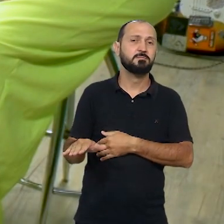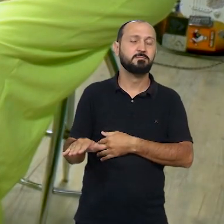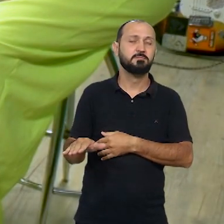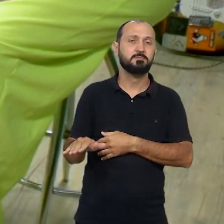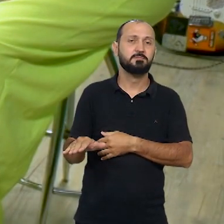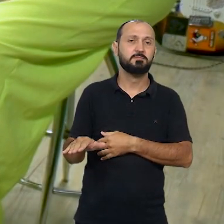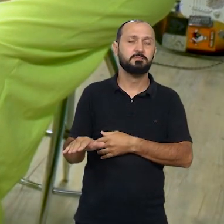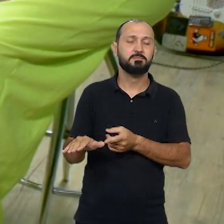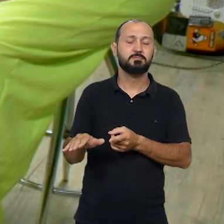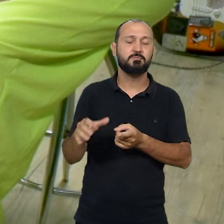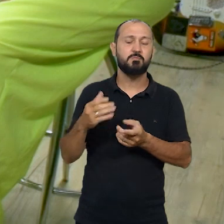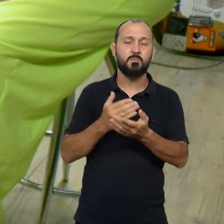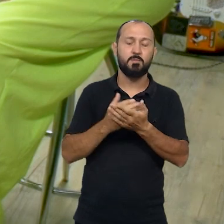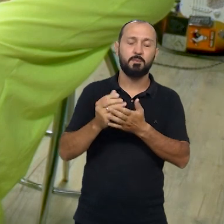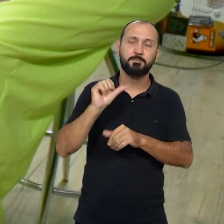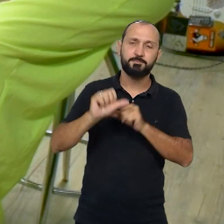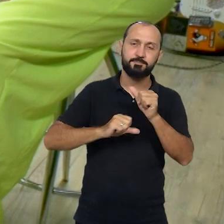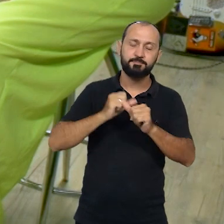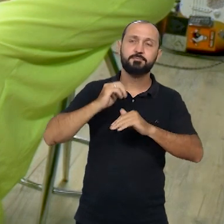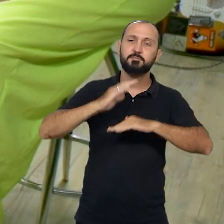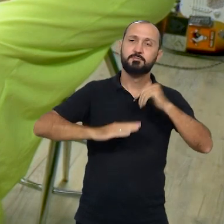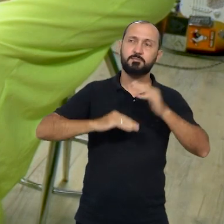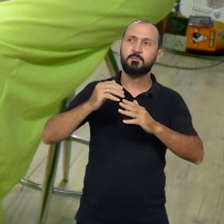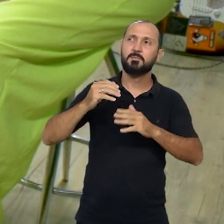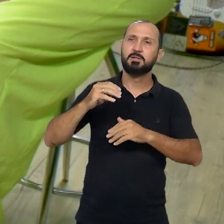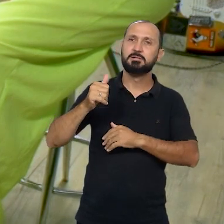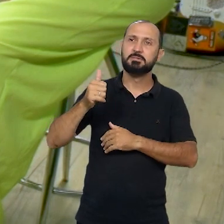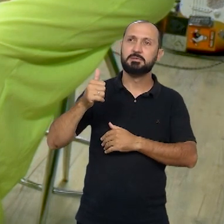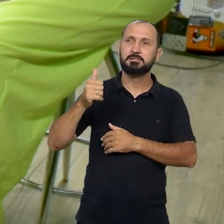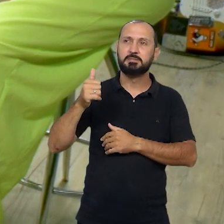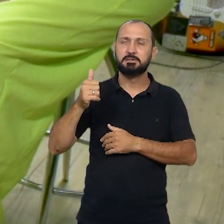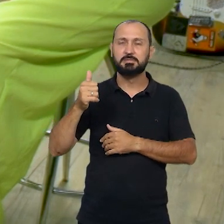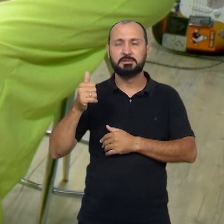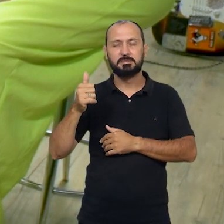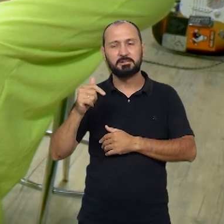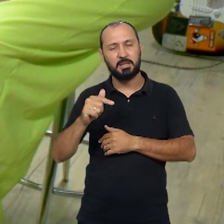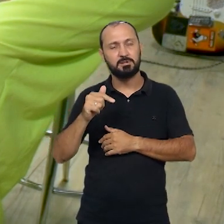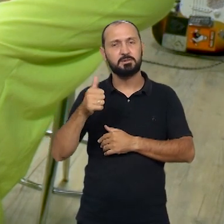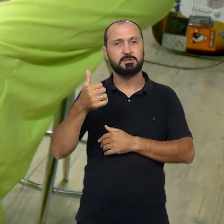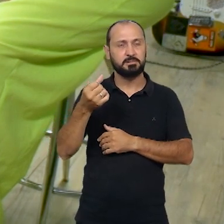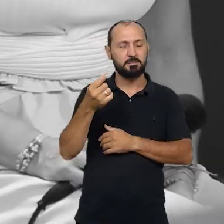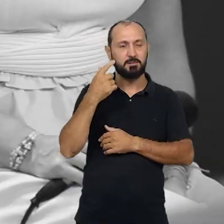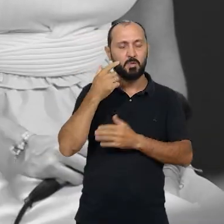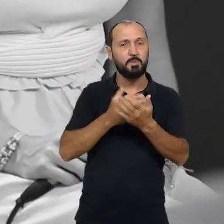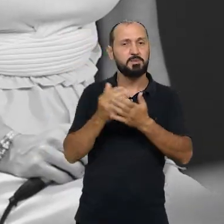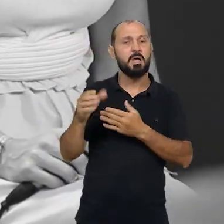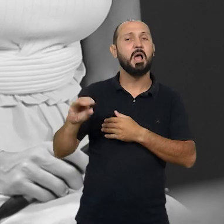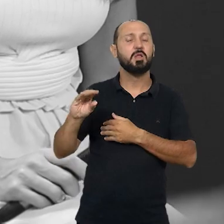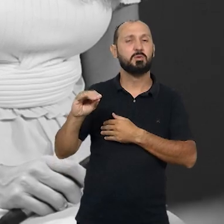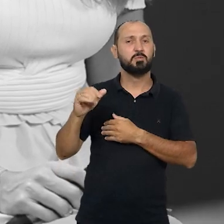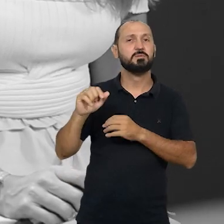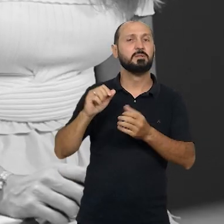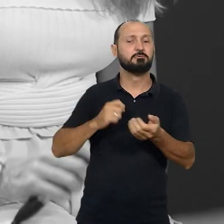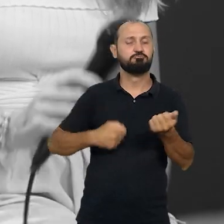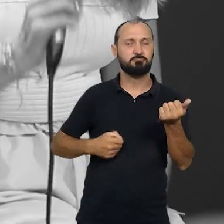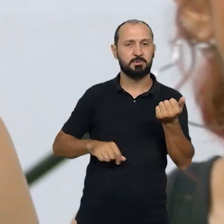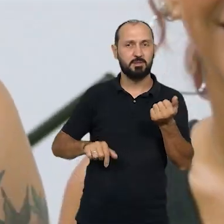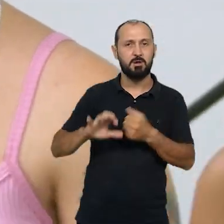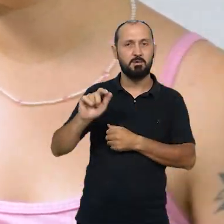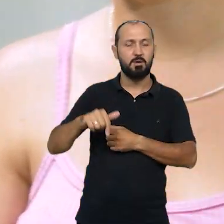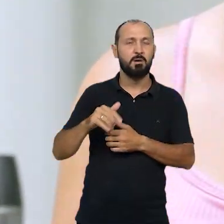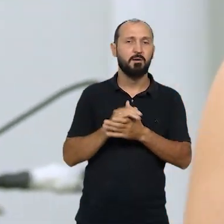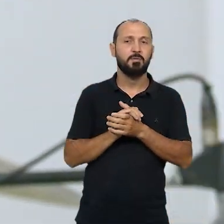minha ideia, né? Uma banda só com mulheres e tudo mais. E uma equipe também, né? Só com mulheres. Hoje já tô trabalhando com elas.